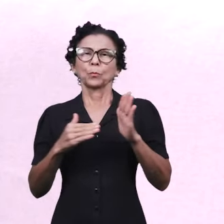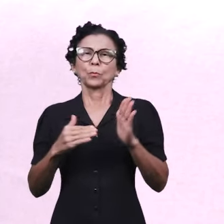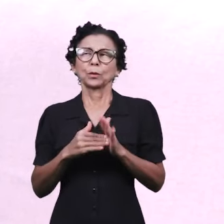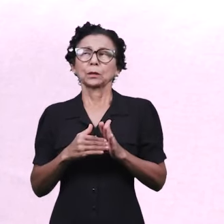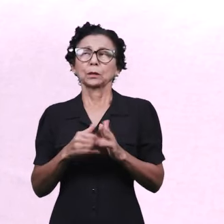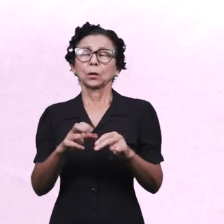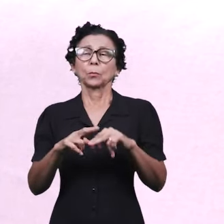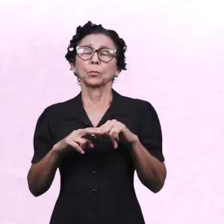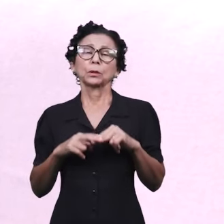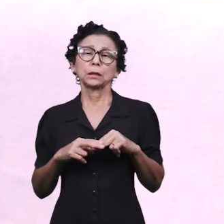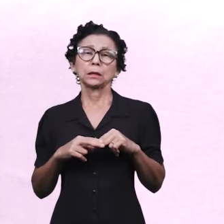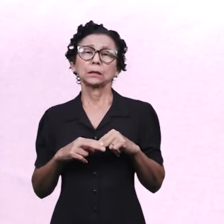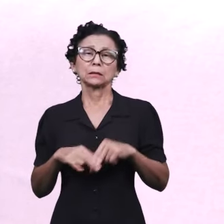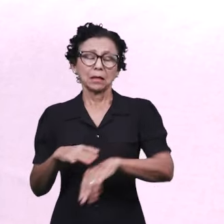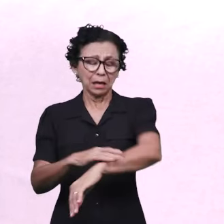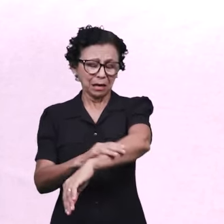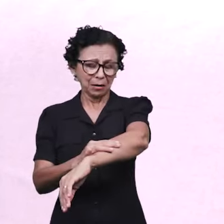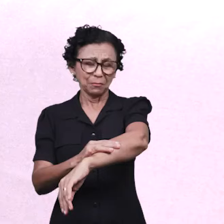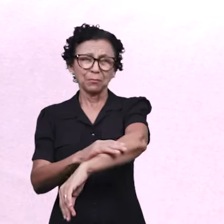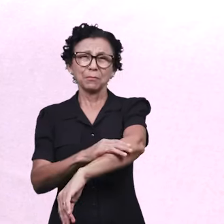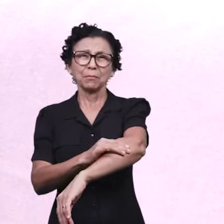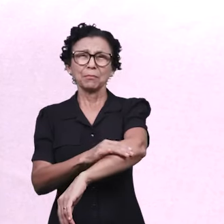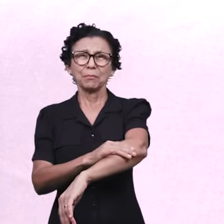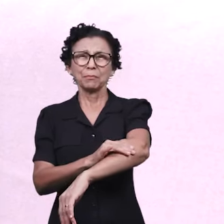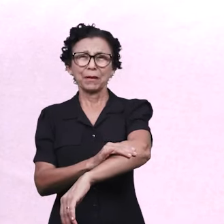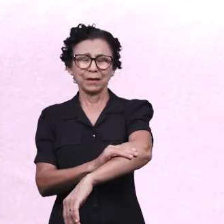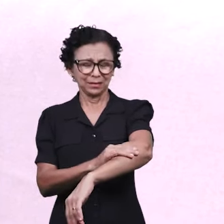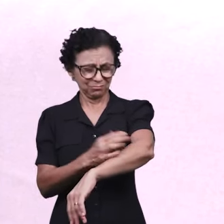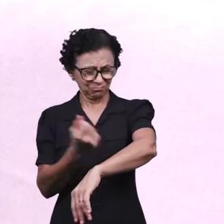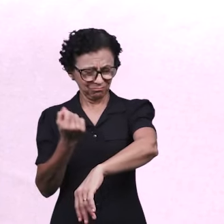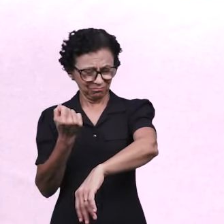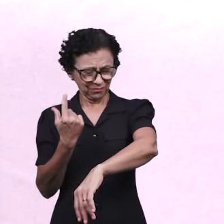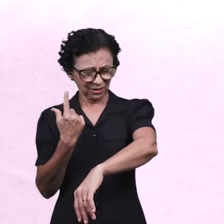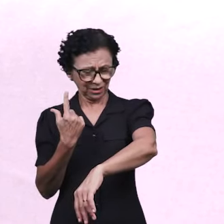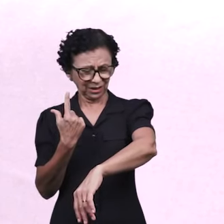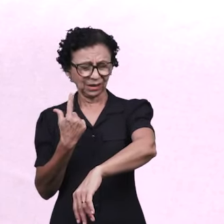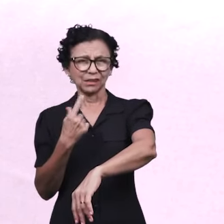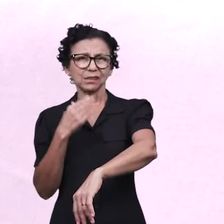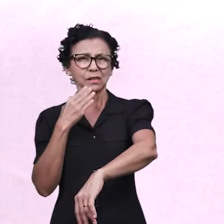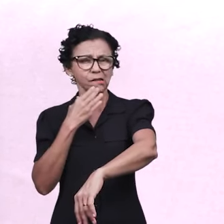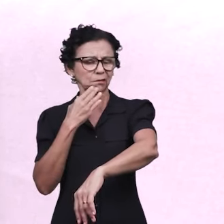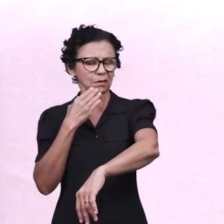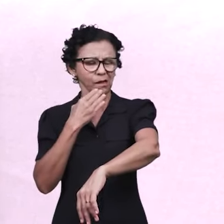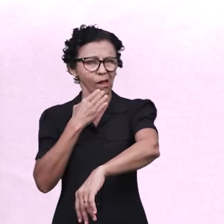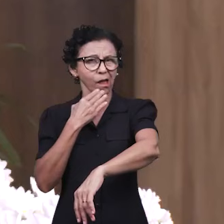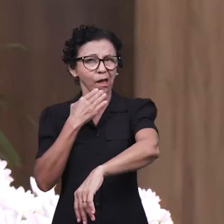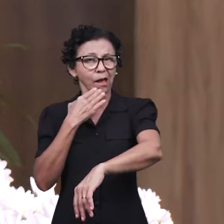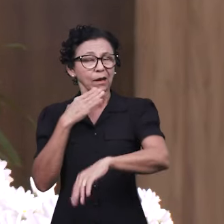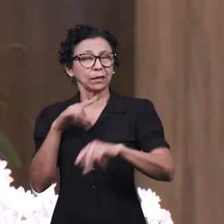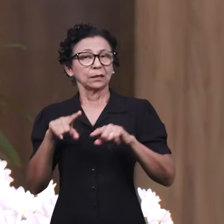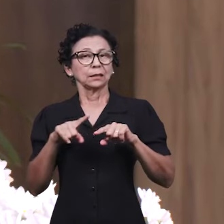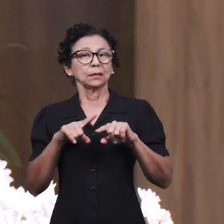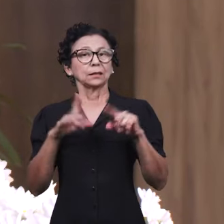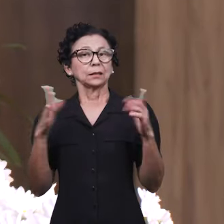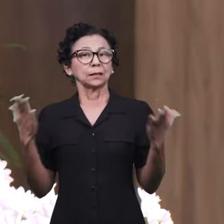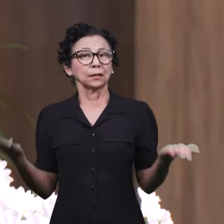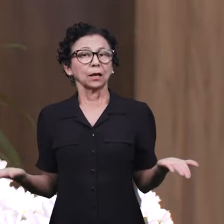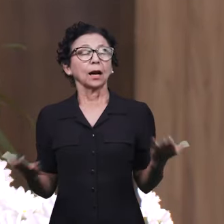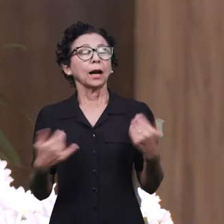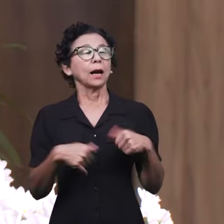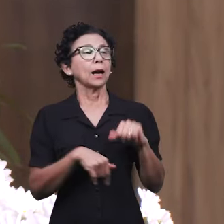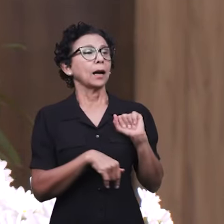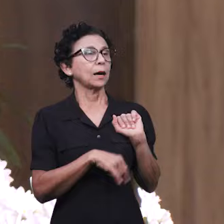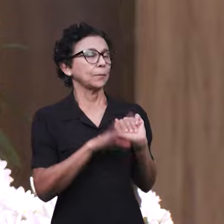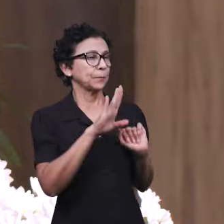aspecto irregular de pele então a drenagem vai ajudar a melhorar esse fluxo falamos sobre a drenagem